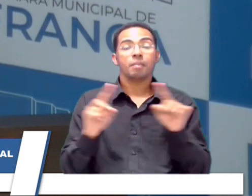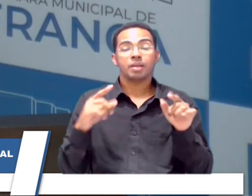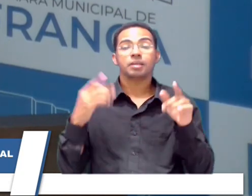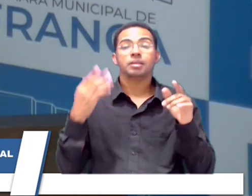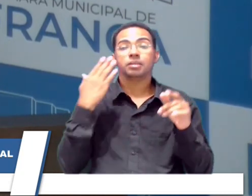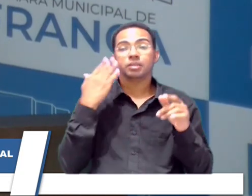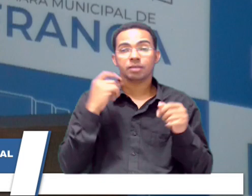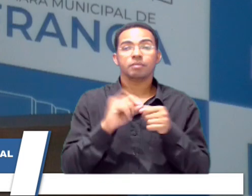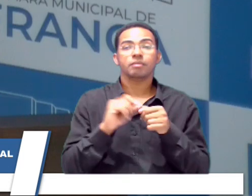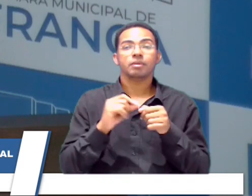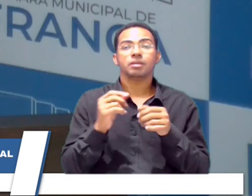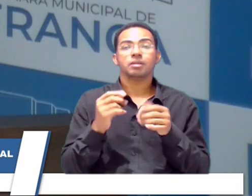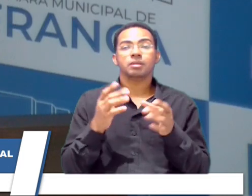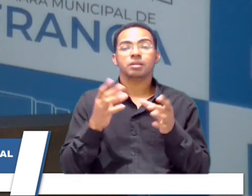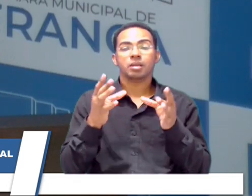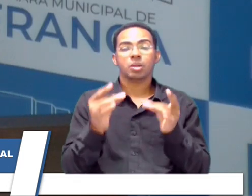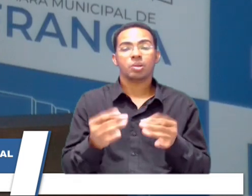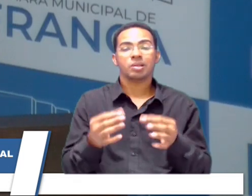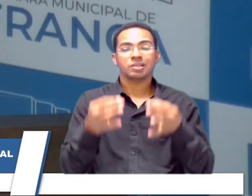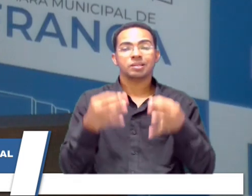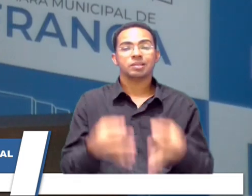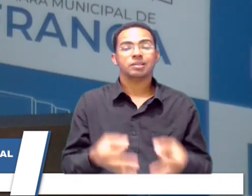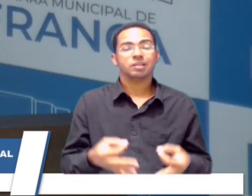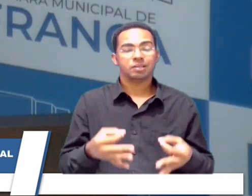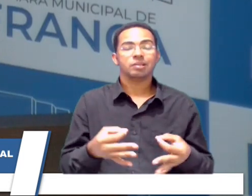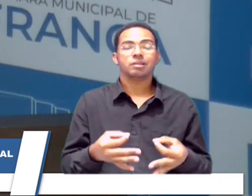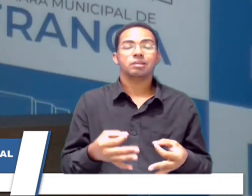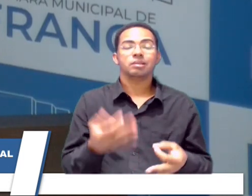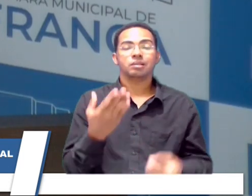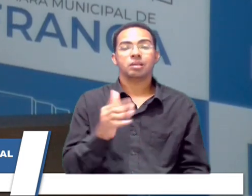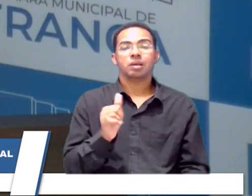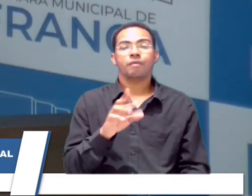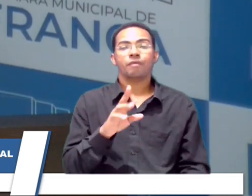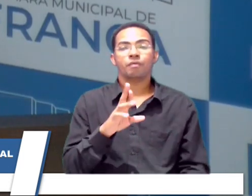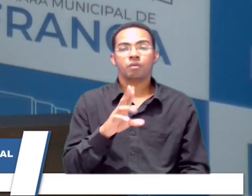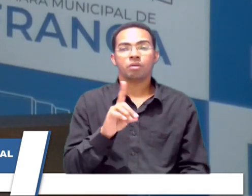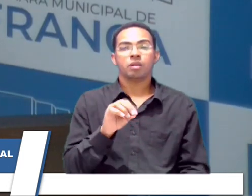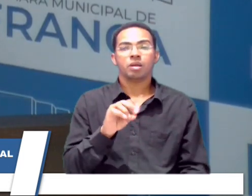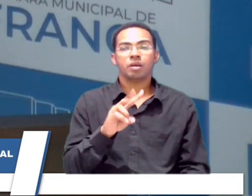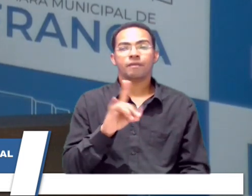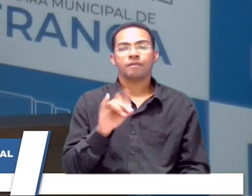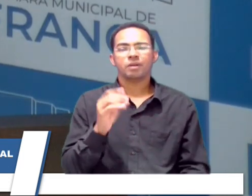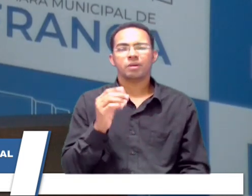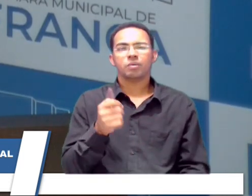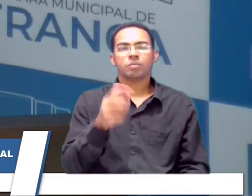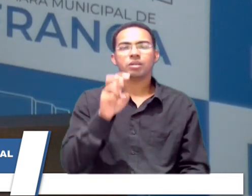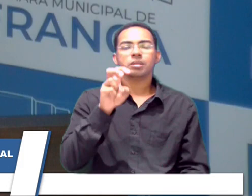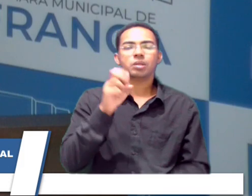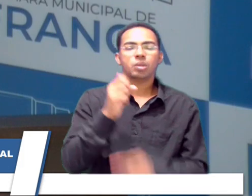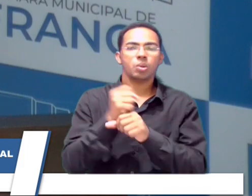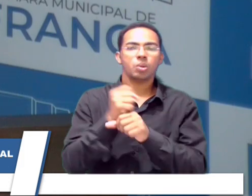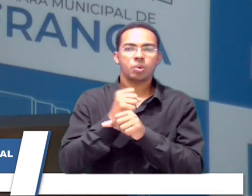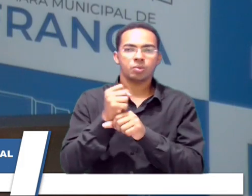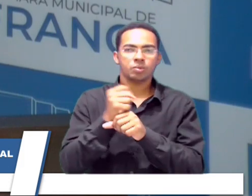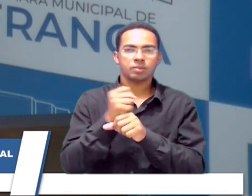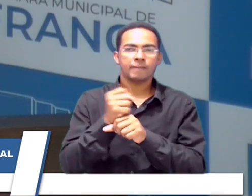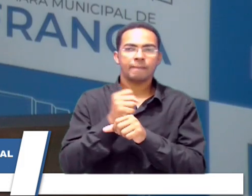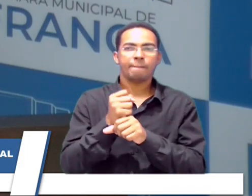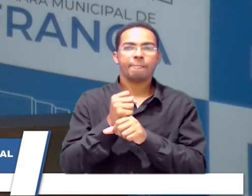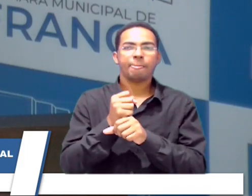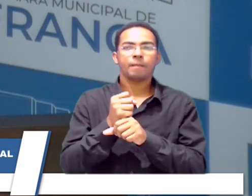a coisa certa. E a Flor da Vida já tem aí quase 5 anos de